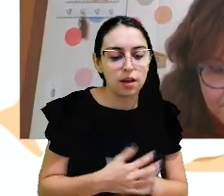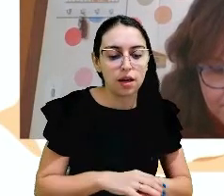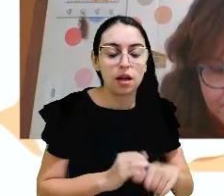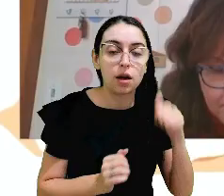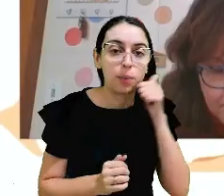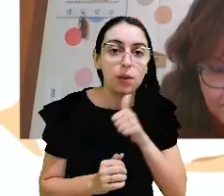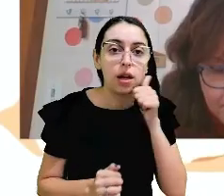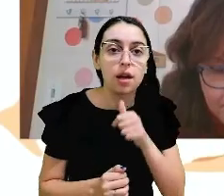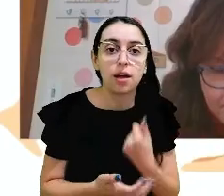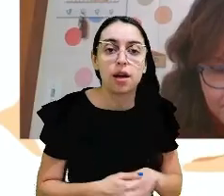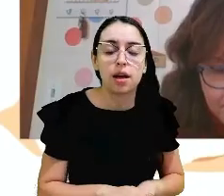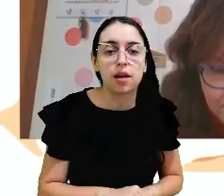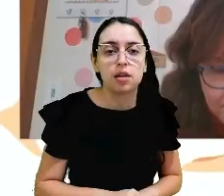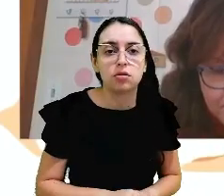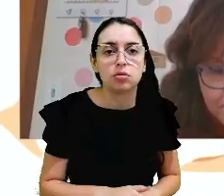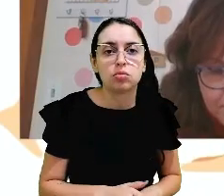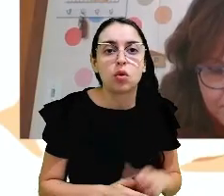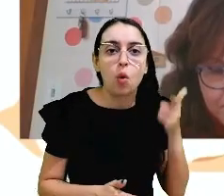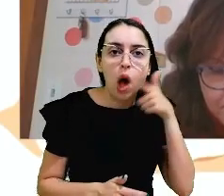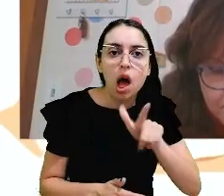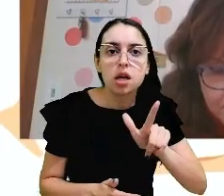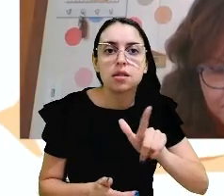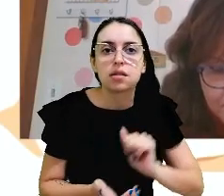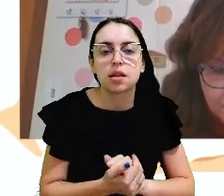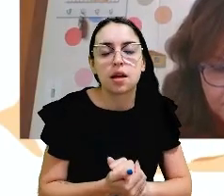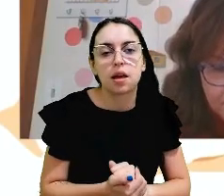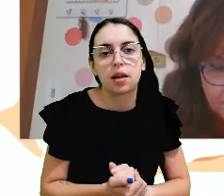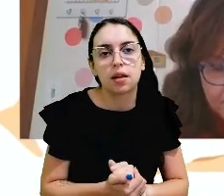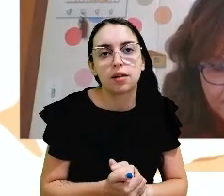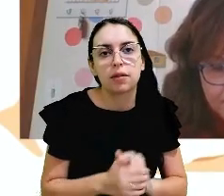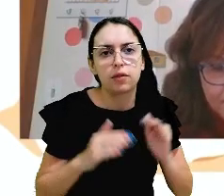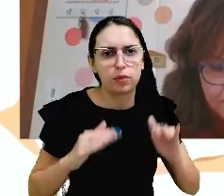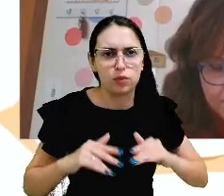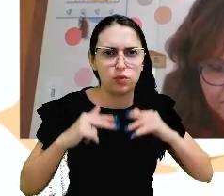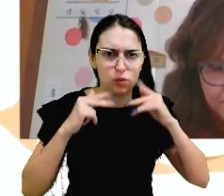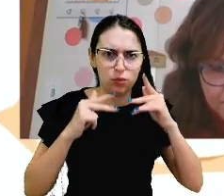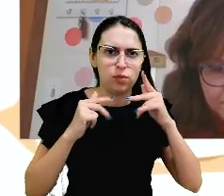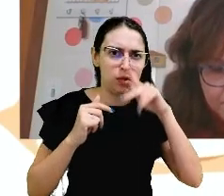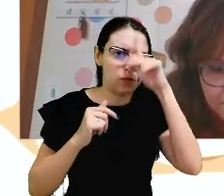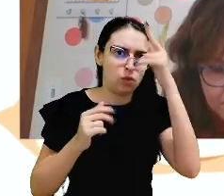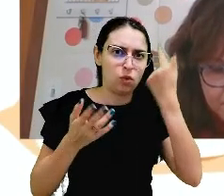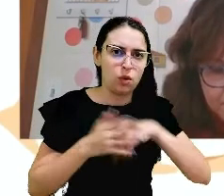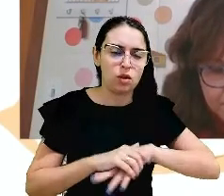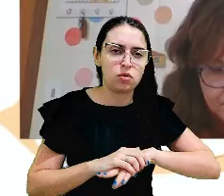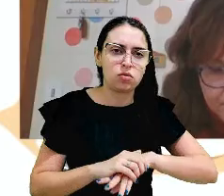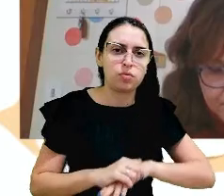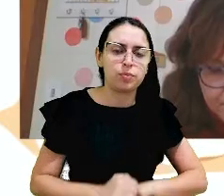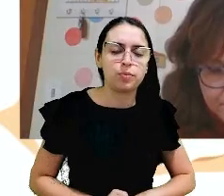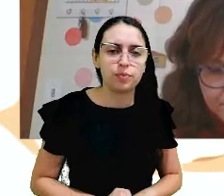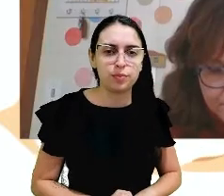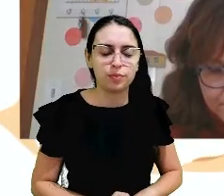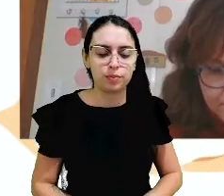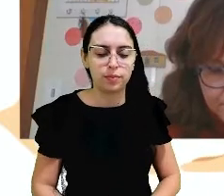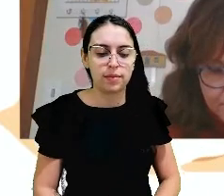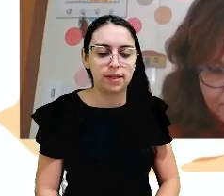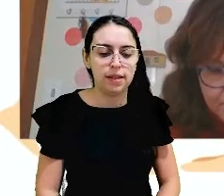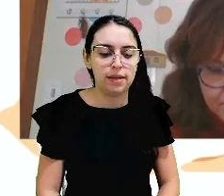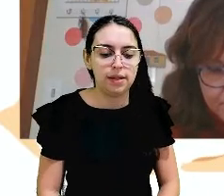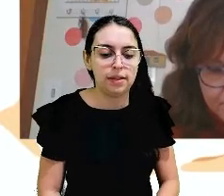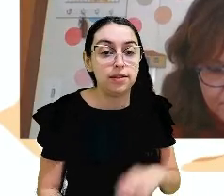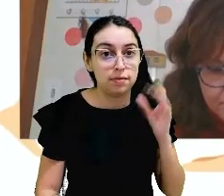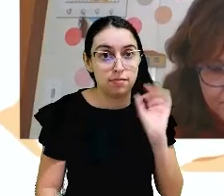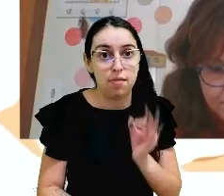se colocar de uma forma mais forte, mais apropriada, mais forte.